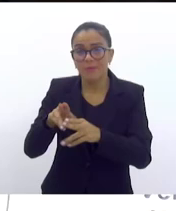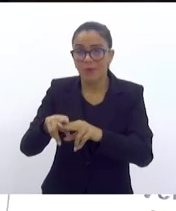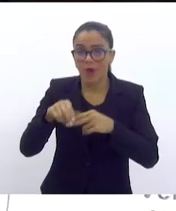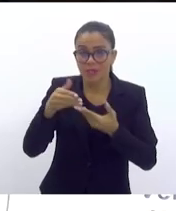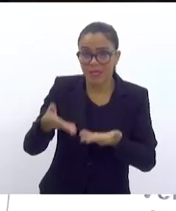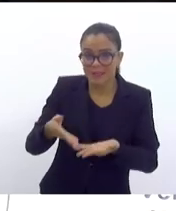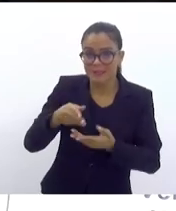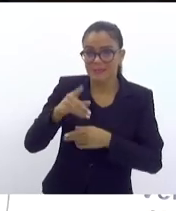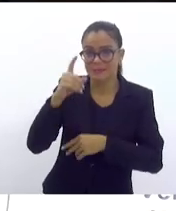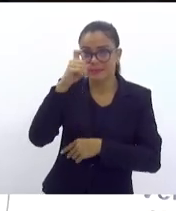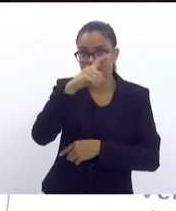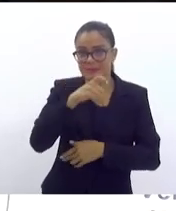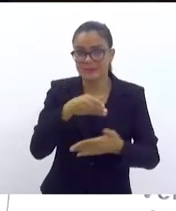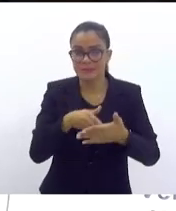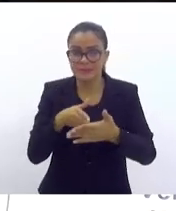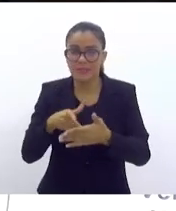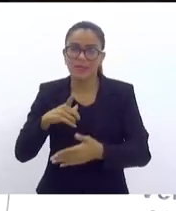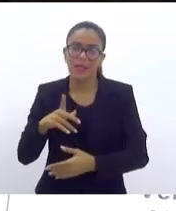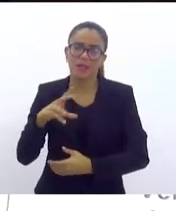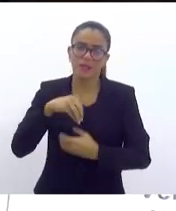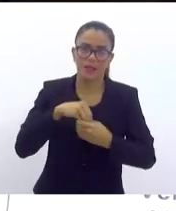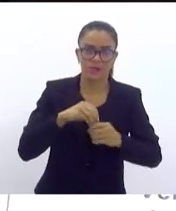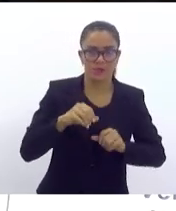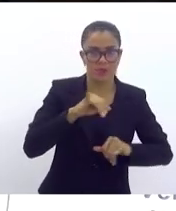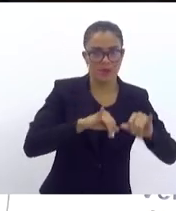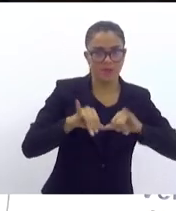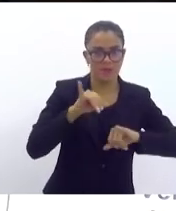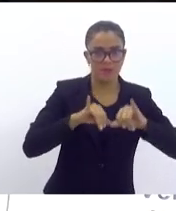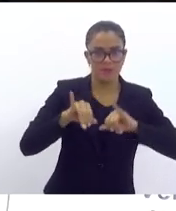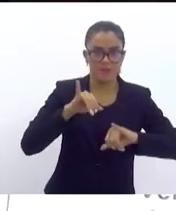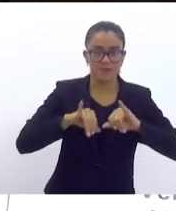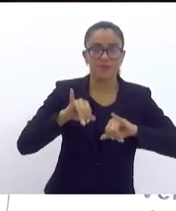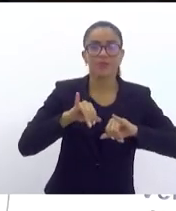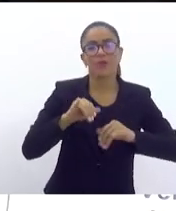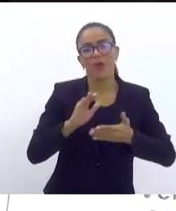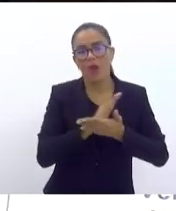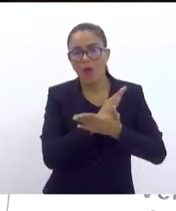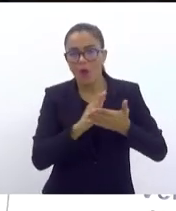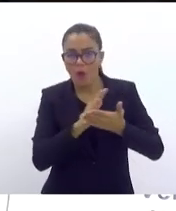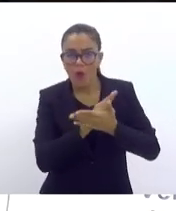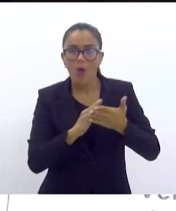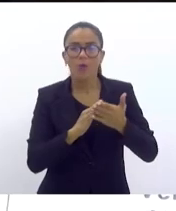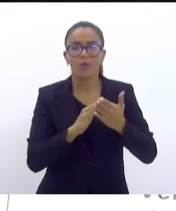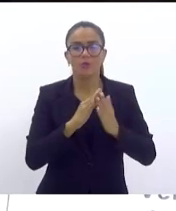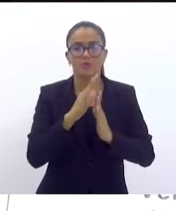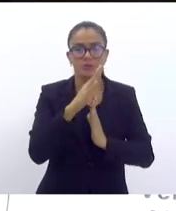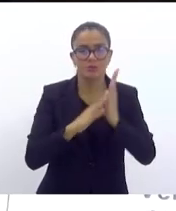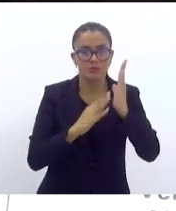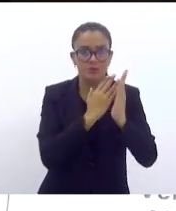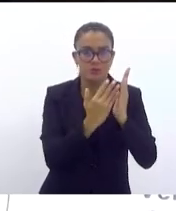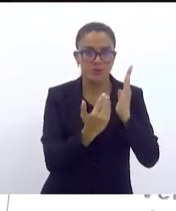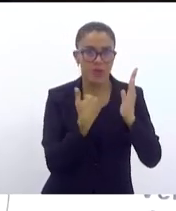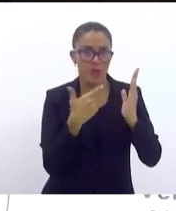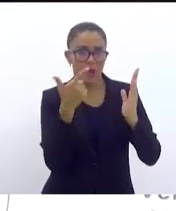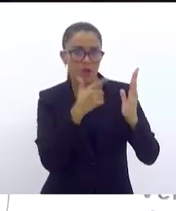função dessa dificuldade nós temos o nosso laboratório que nós temos ali é alguns padrões que nos permitem identificar e quando nós